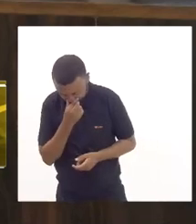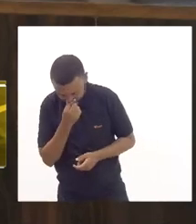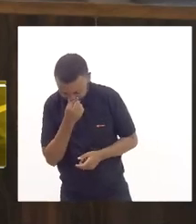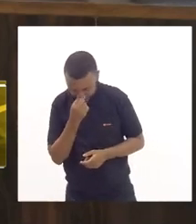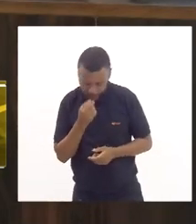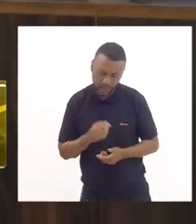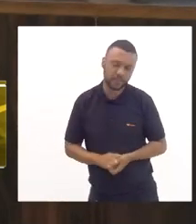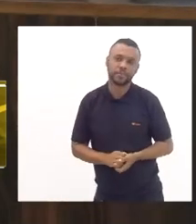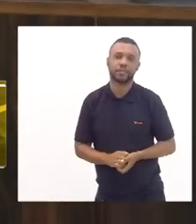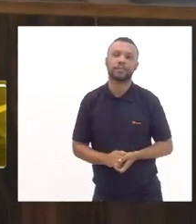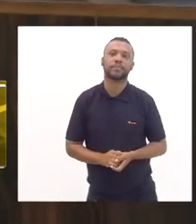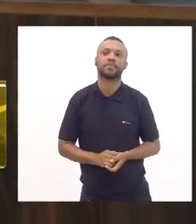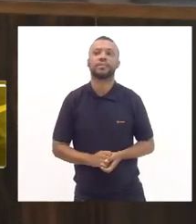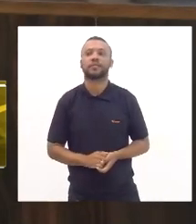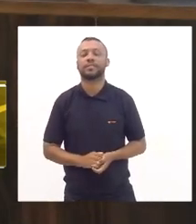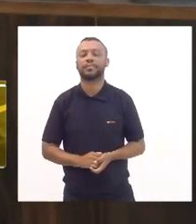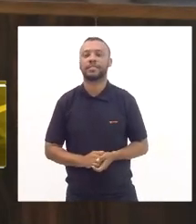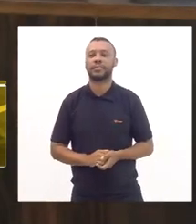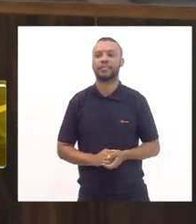vocês.